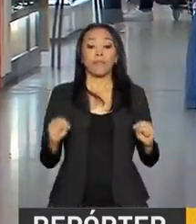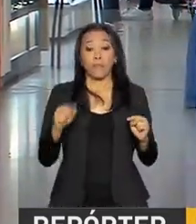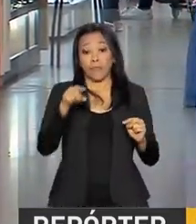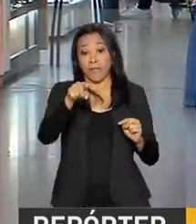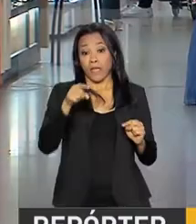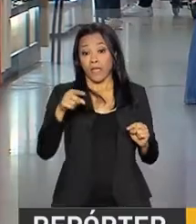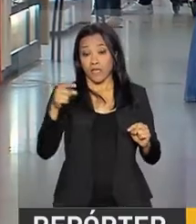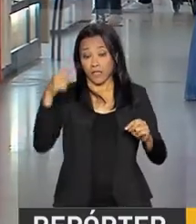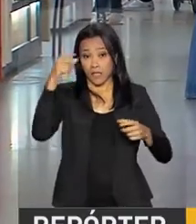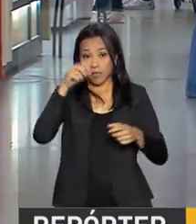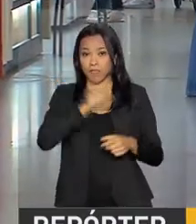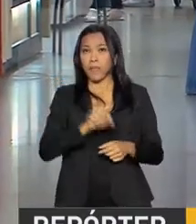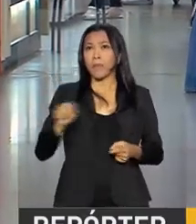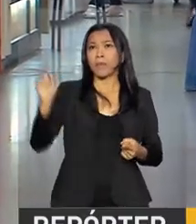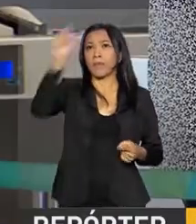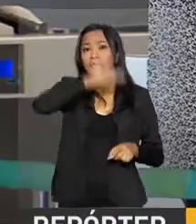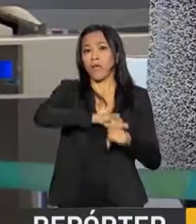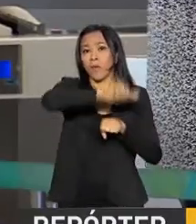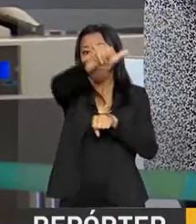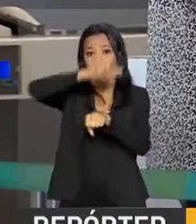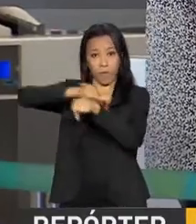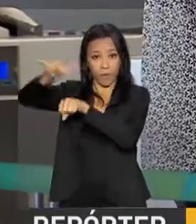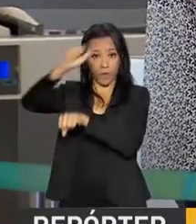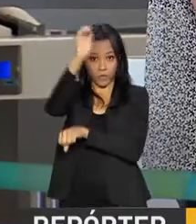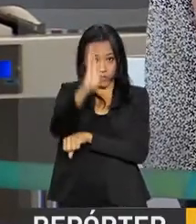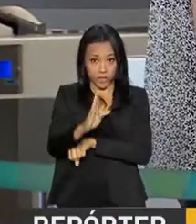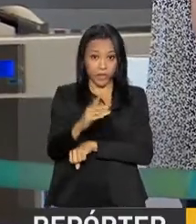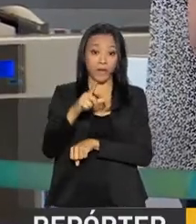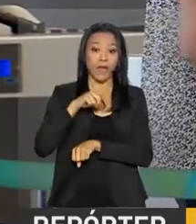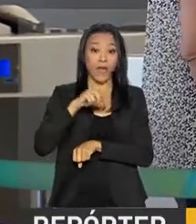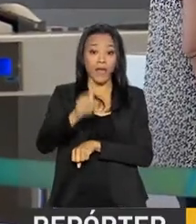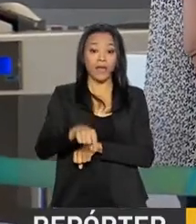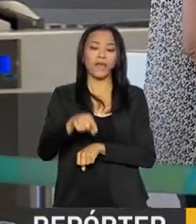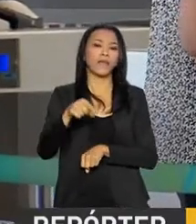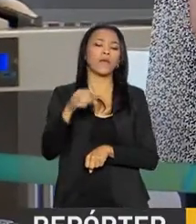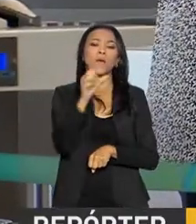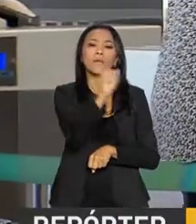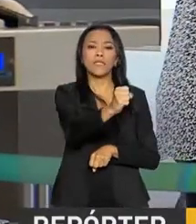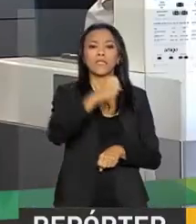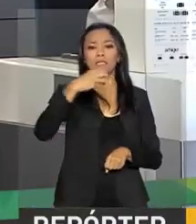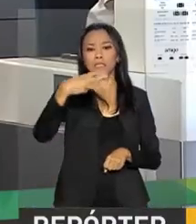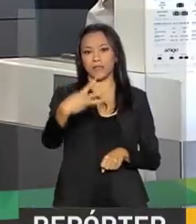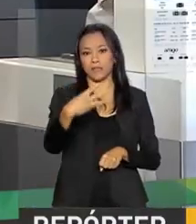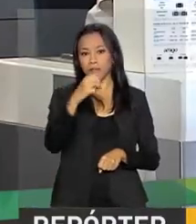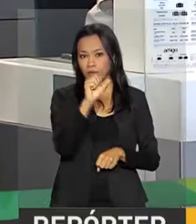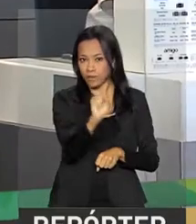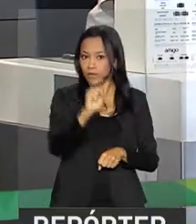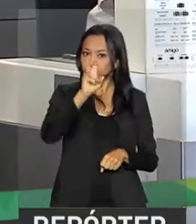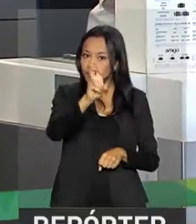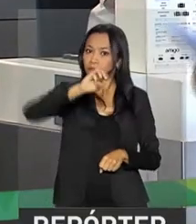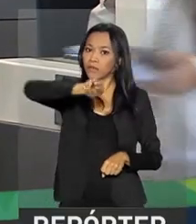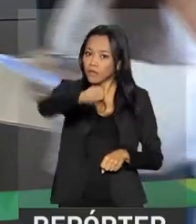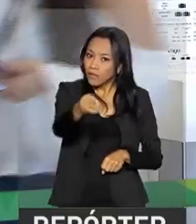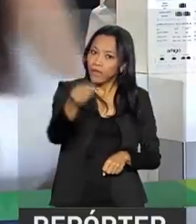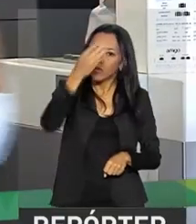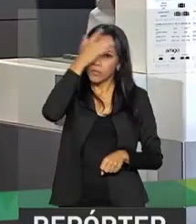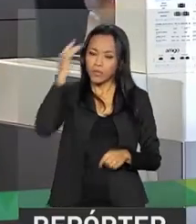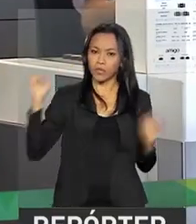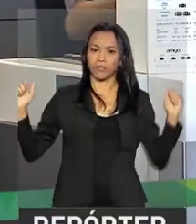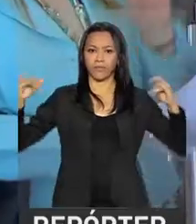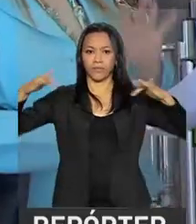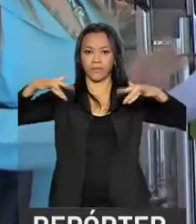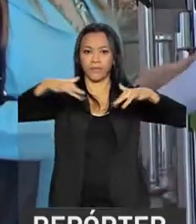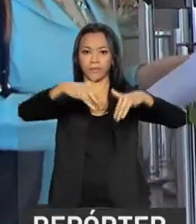aeroportos brasileiros a estimativa é que mais de 35 milhões de passageiros passem pelos 15 principais terminais do